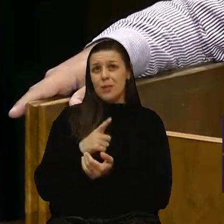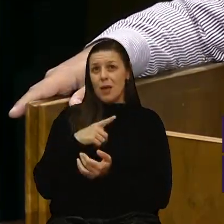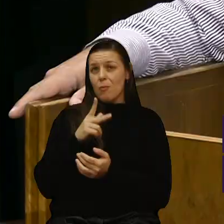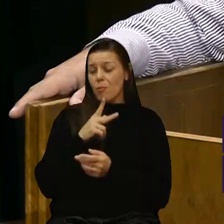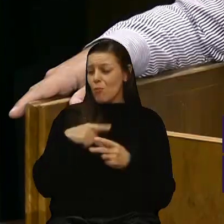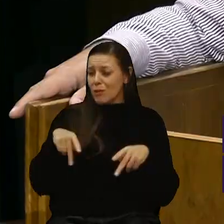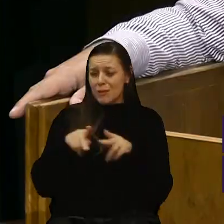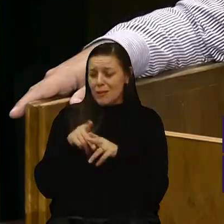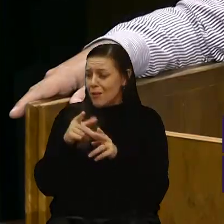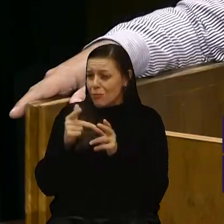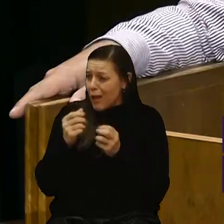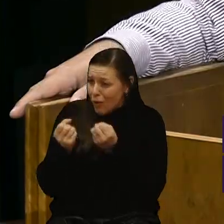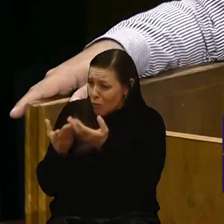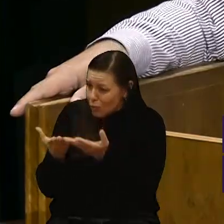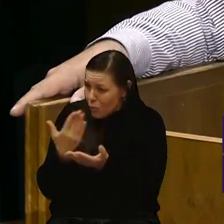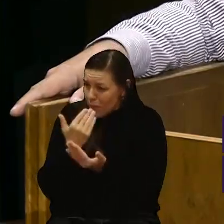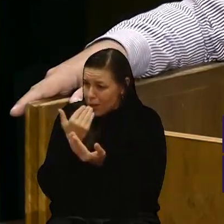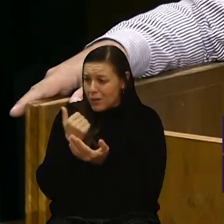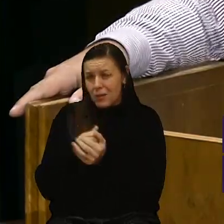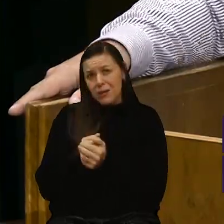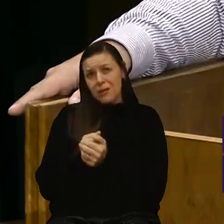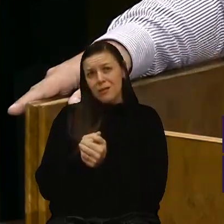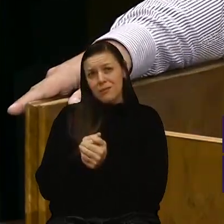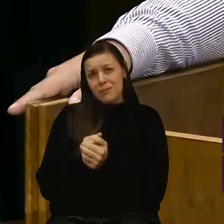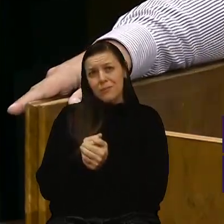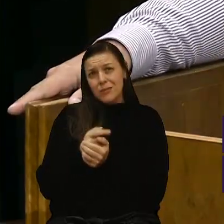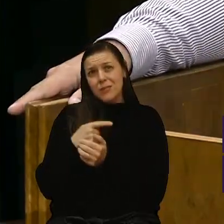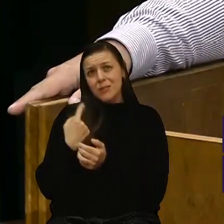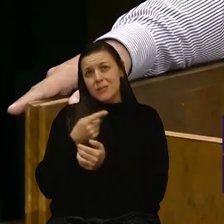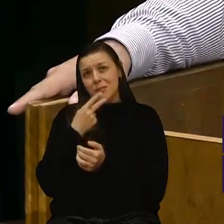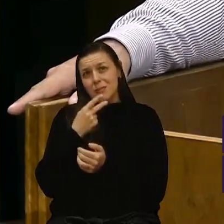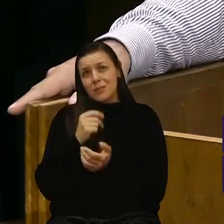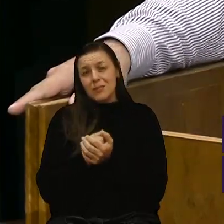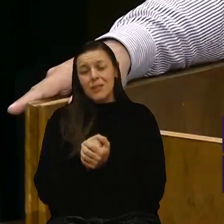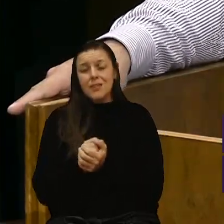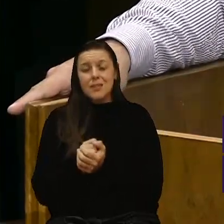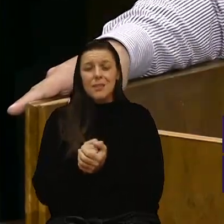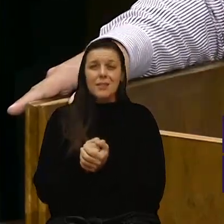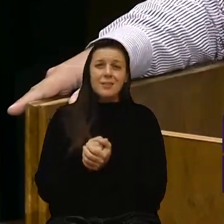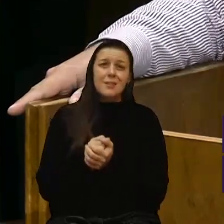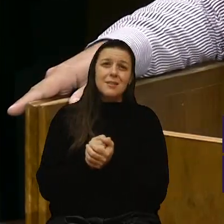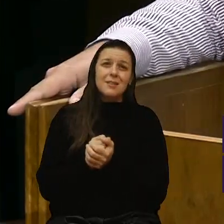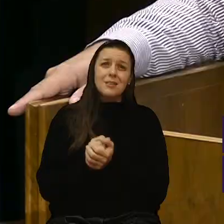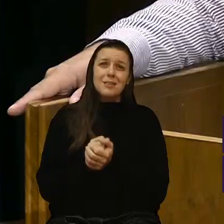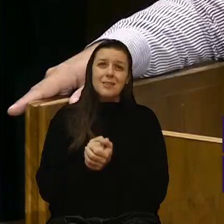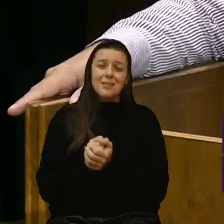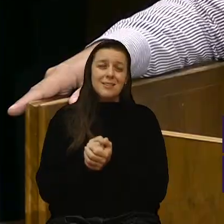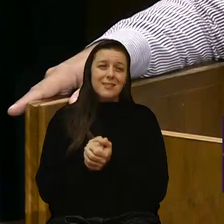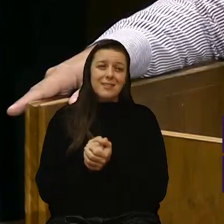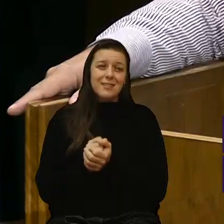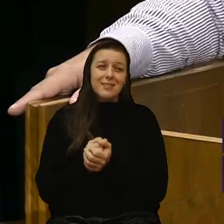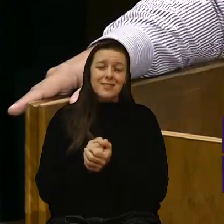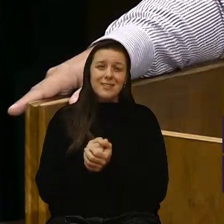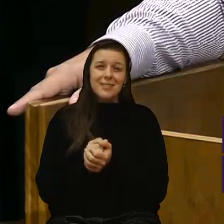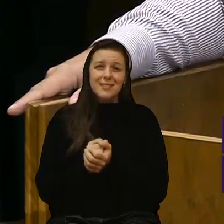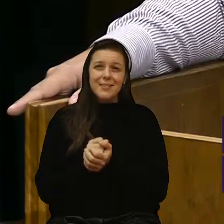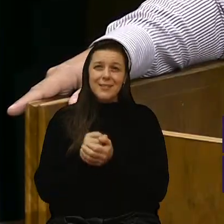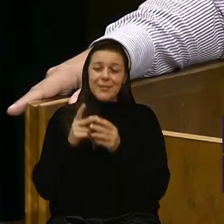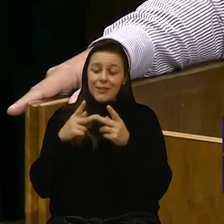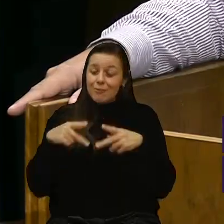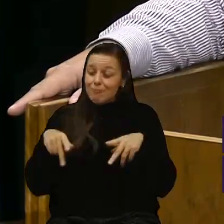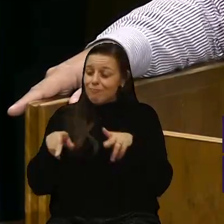dar comida para as pessoas. É disso que nós estamos falando. E nessa casa aqui, várias vezes, se criminalizar a essa população